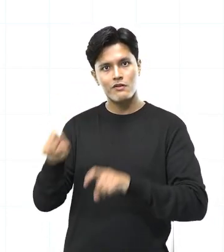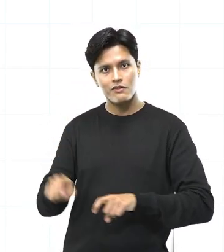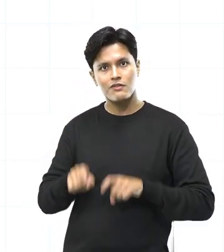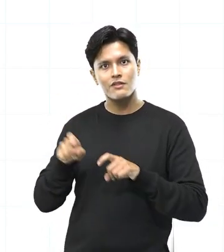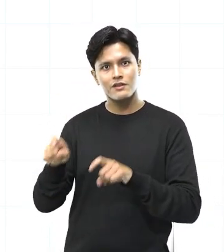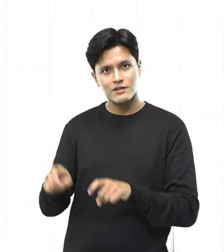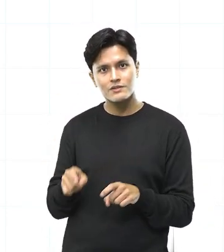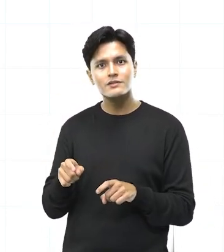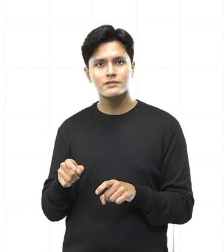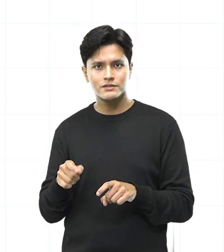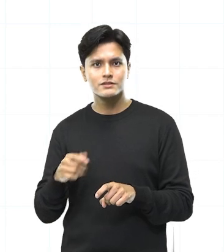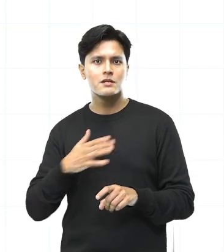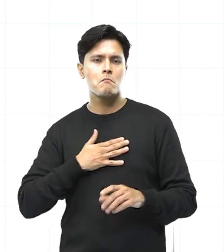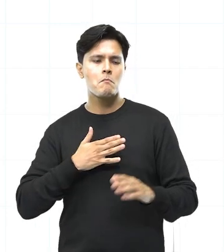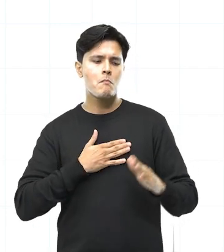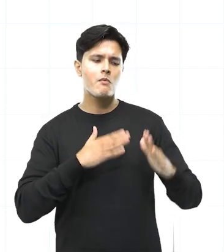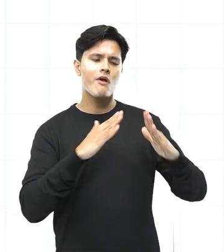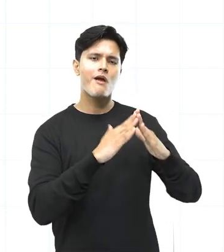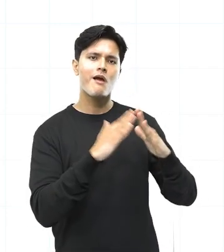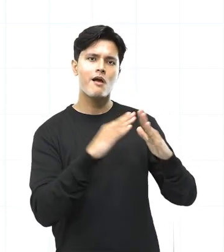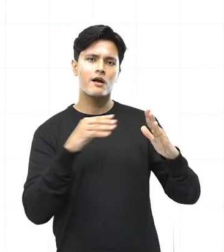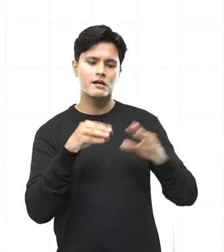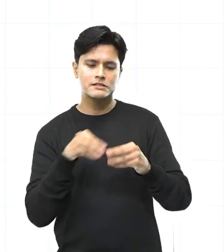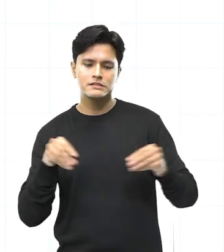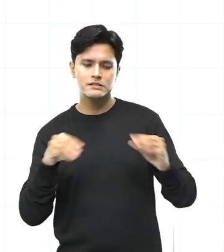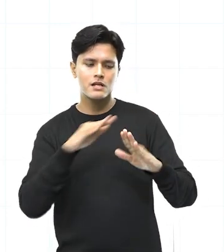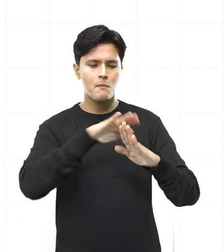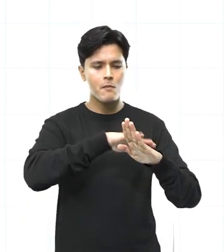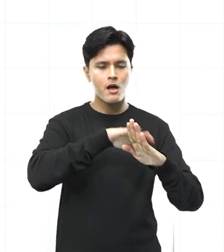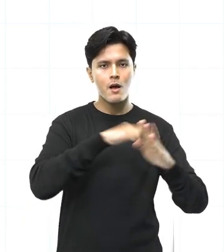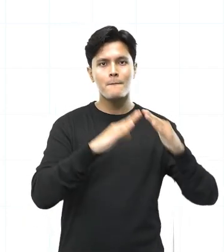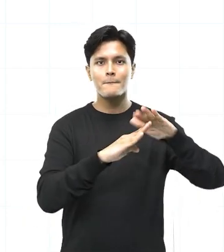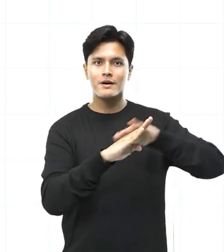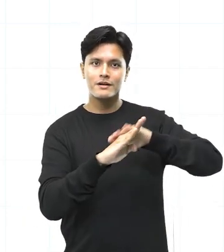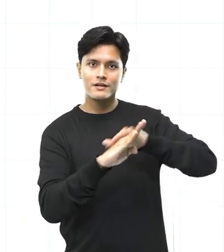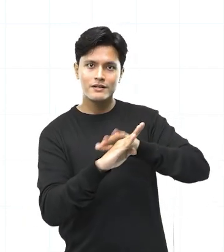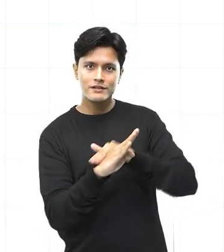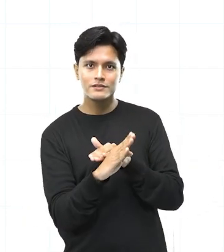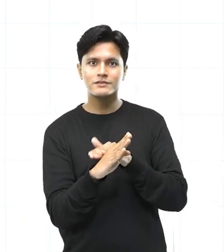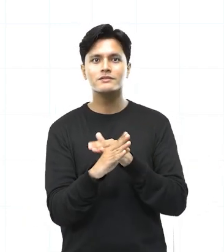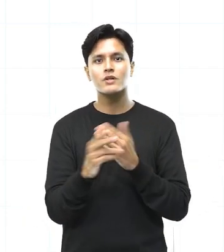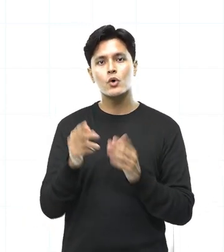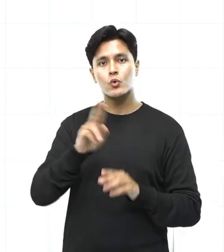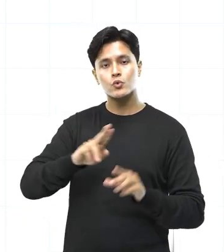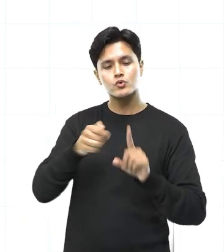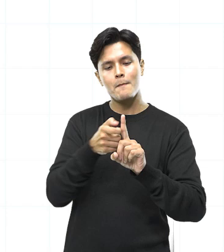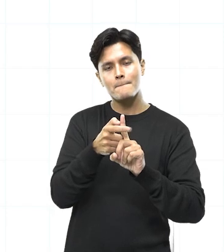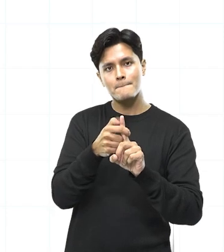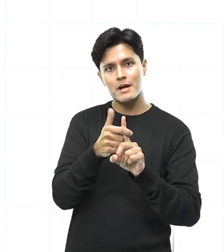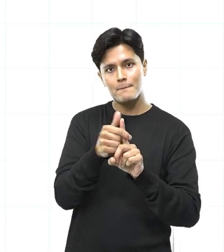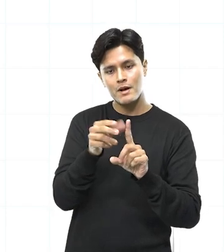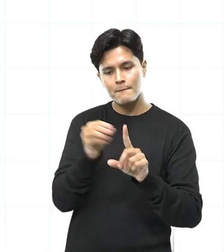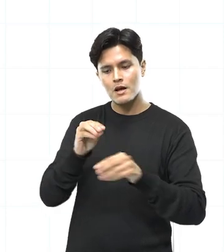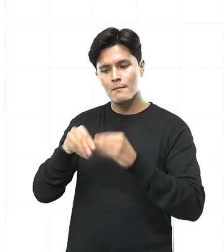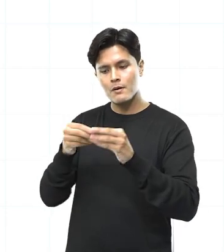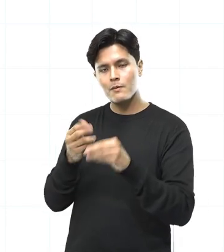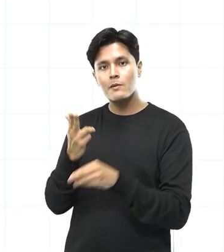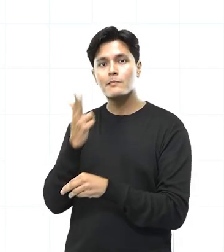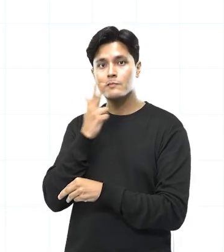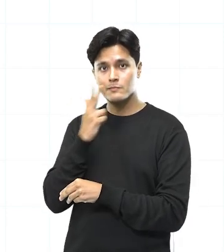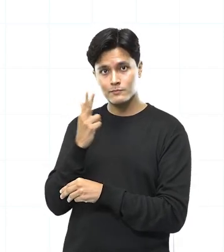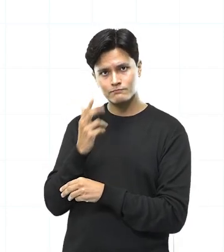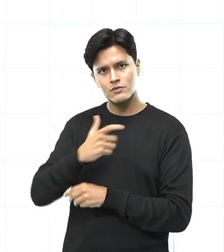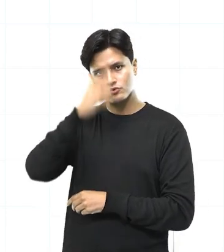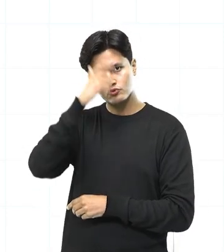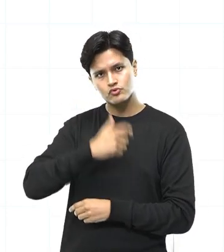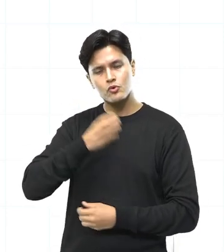A minha chupana é tapada de barro, só fumo cigarro de paia de mil. Sou poeta